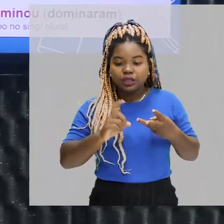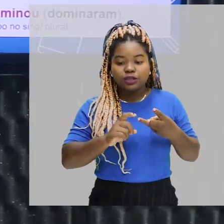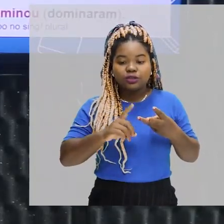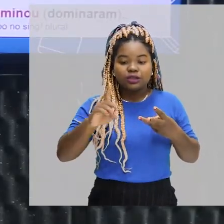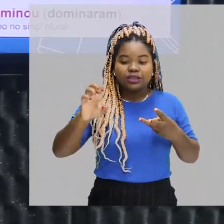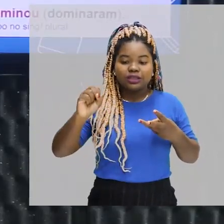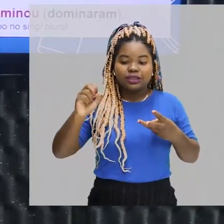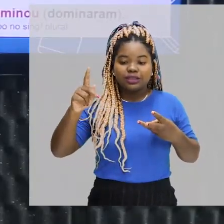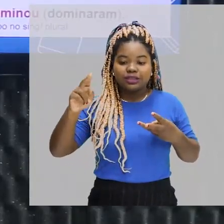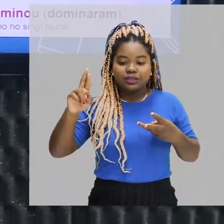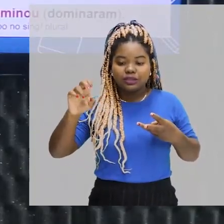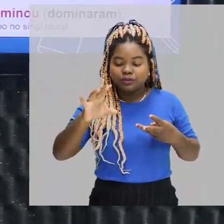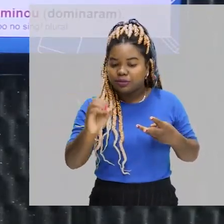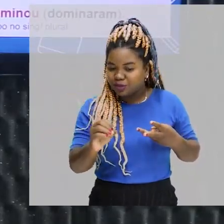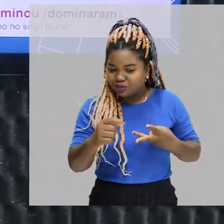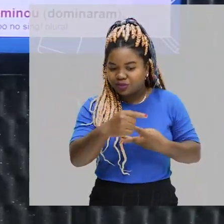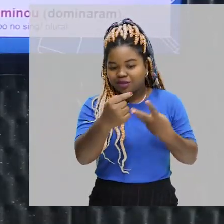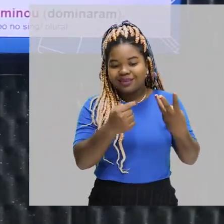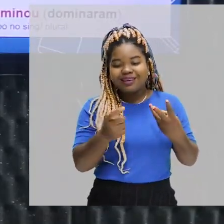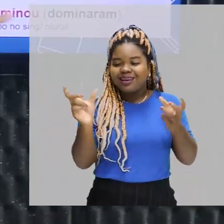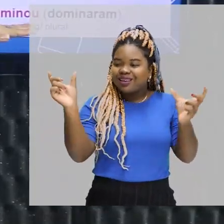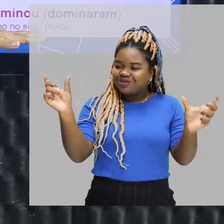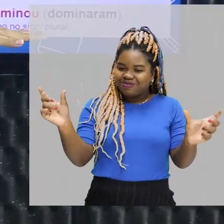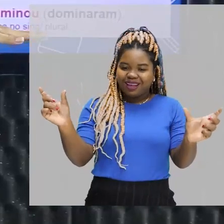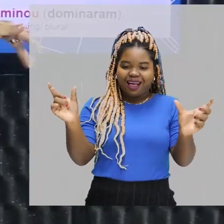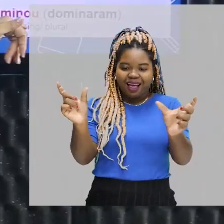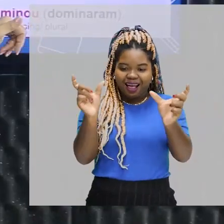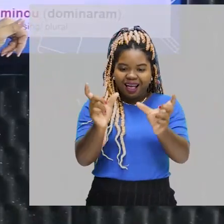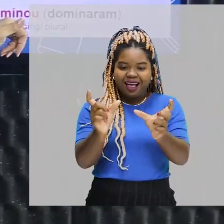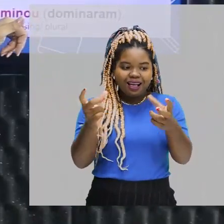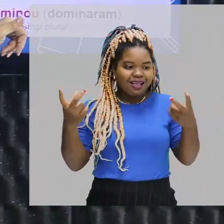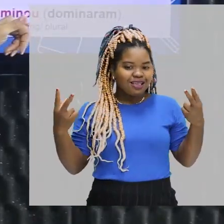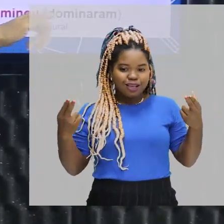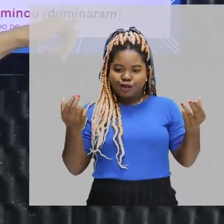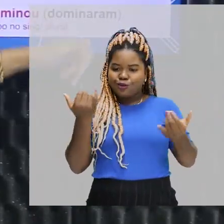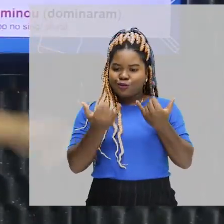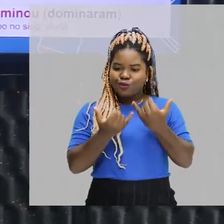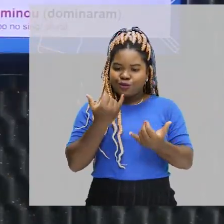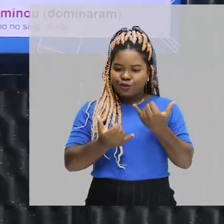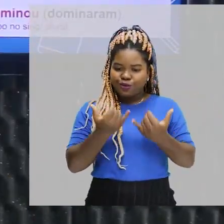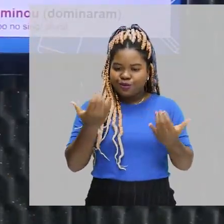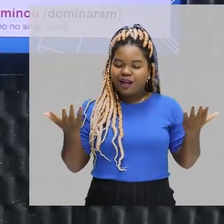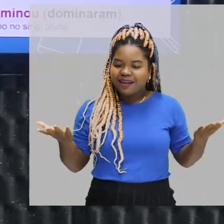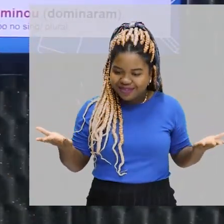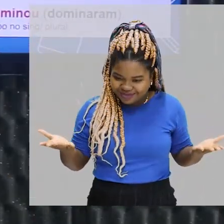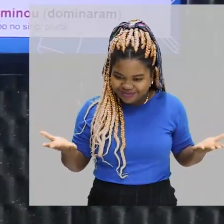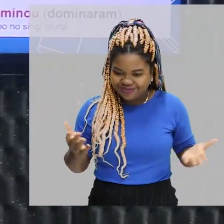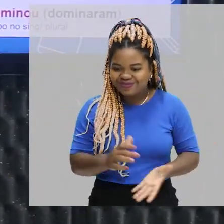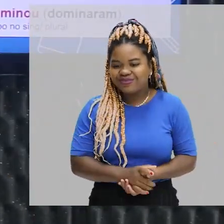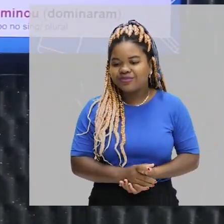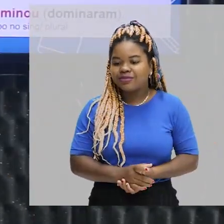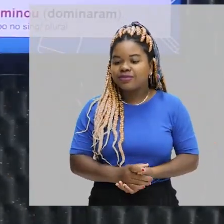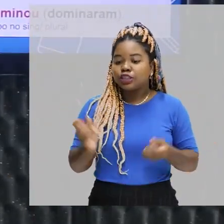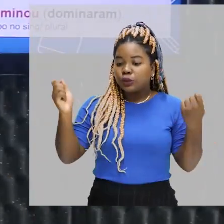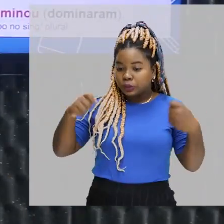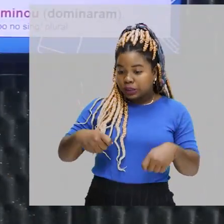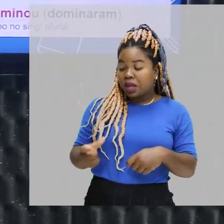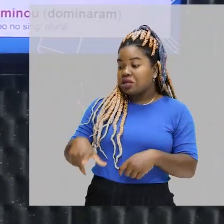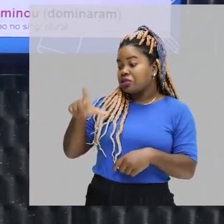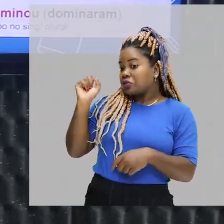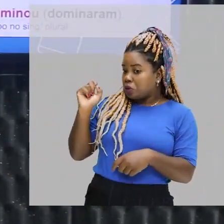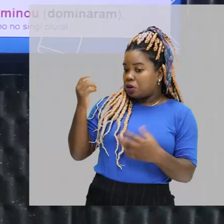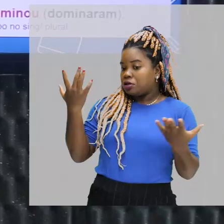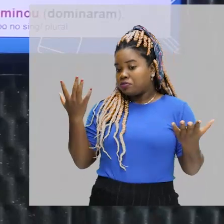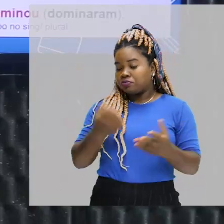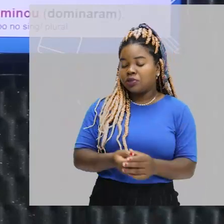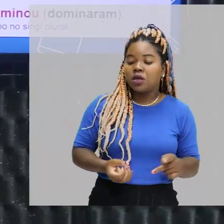fica meio que desesperada. Então, são palavras sinônimas. Então, eu posso colocar dominou ou dominaram, tá bom? Dominou alguém, né? Esse